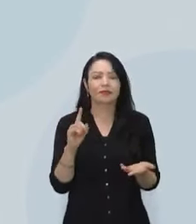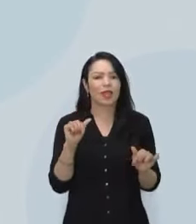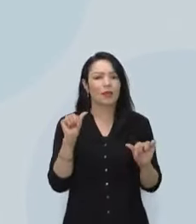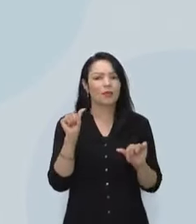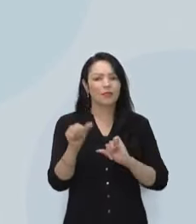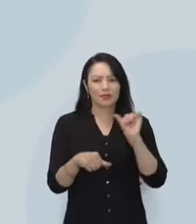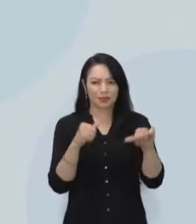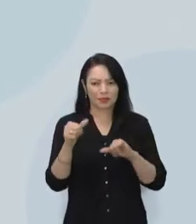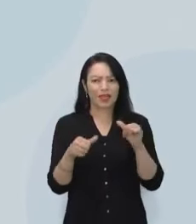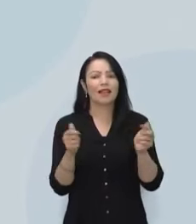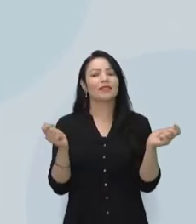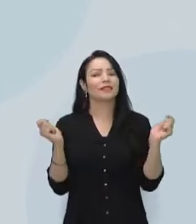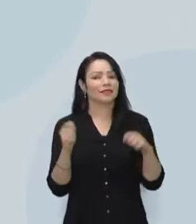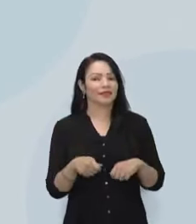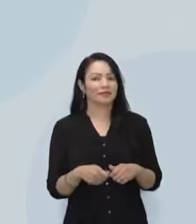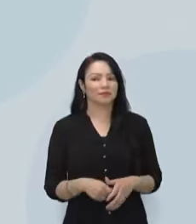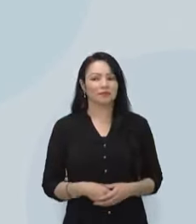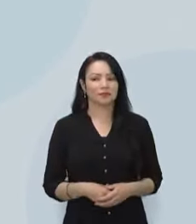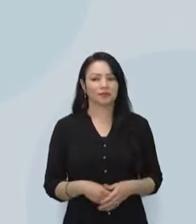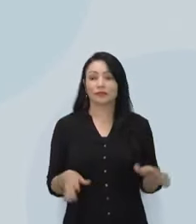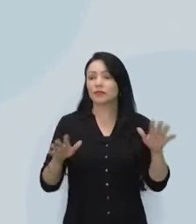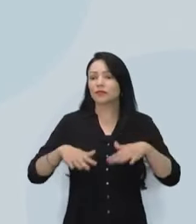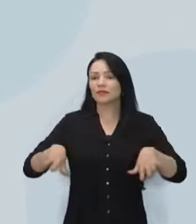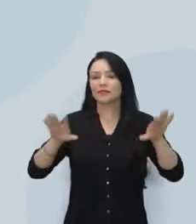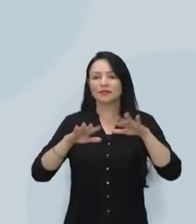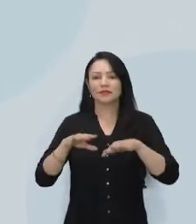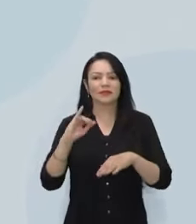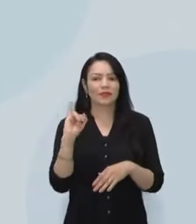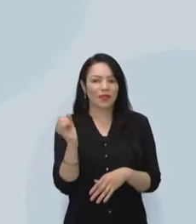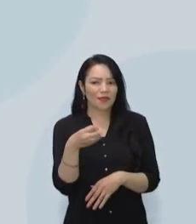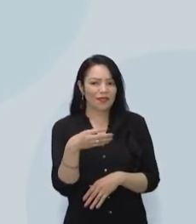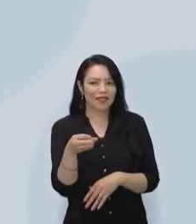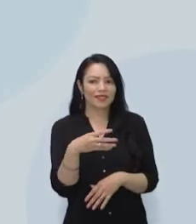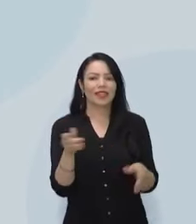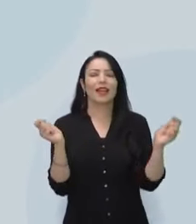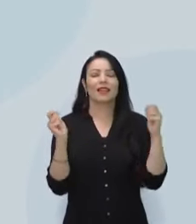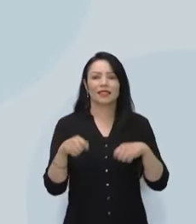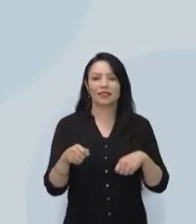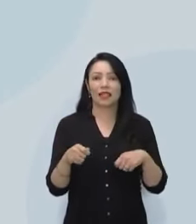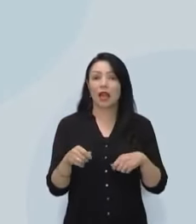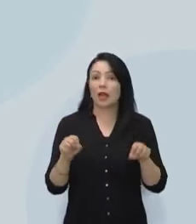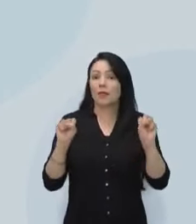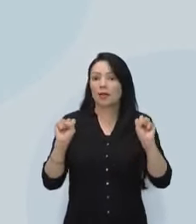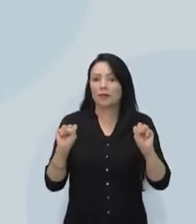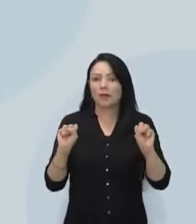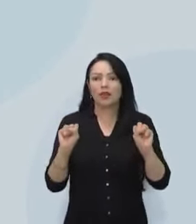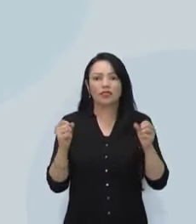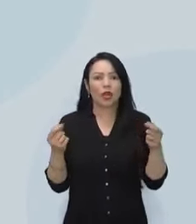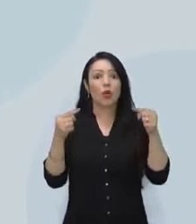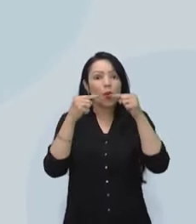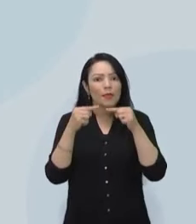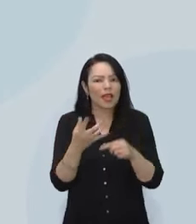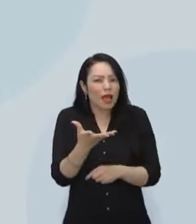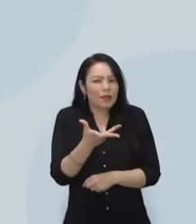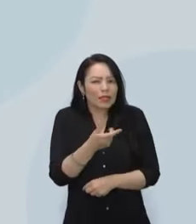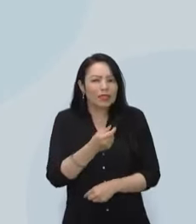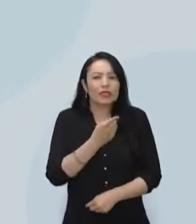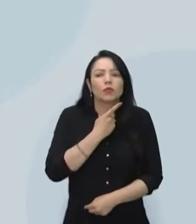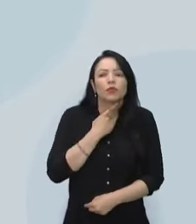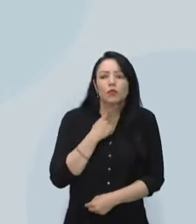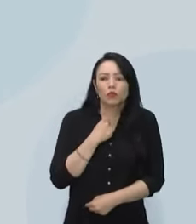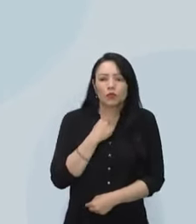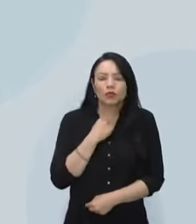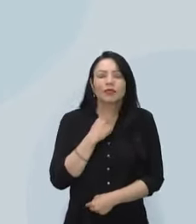mudança é possível. Todo mundo pode inovar. Antes de mais nada, para inovar é preciso combinar habilidades e vontade.